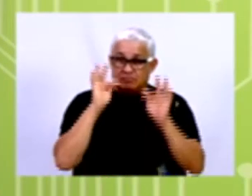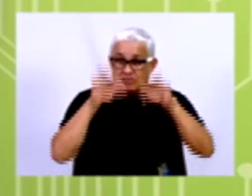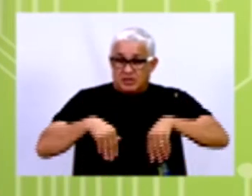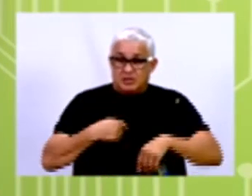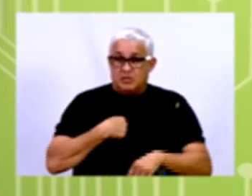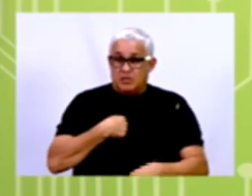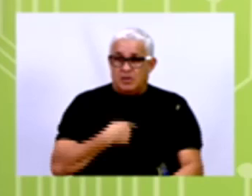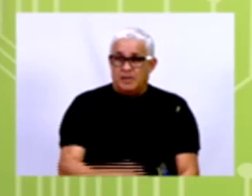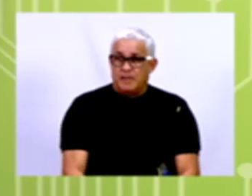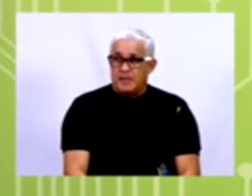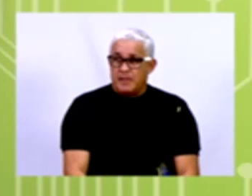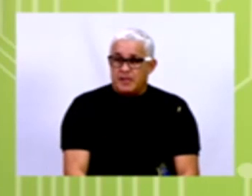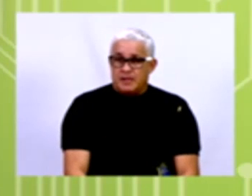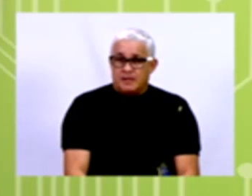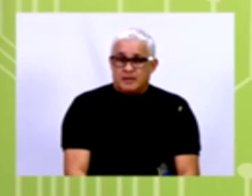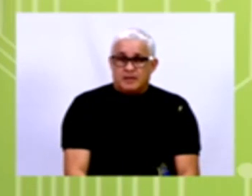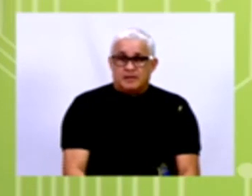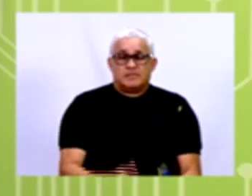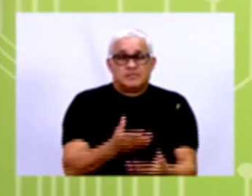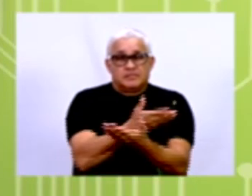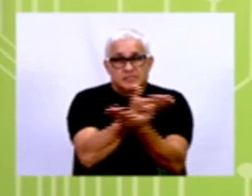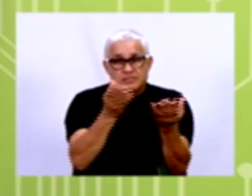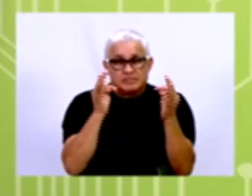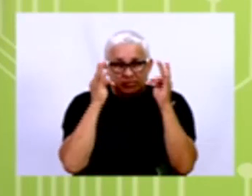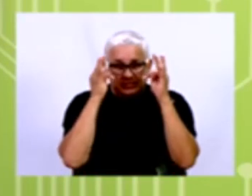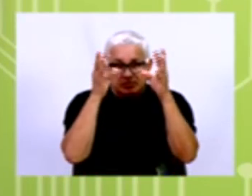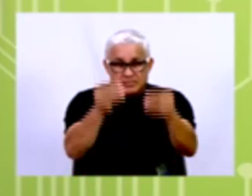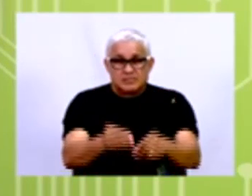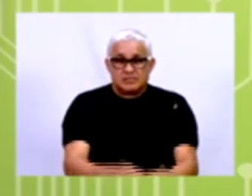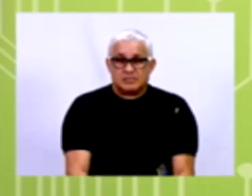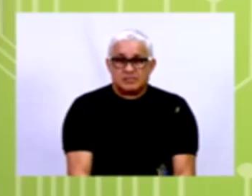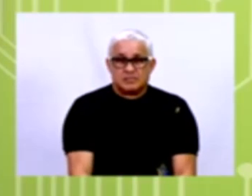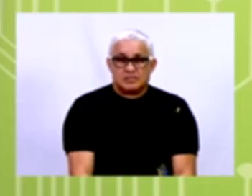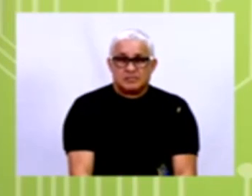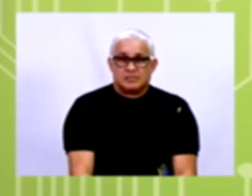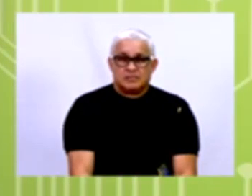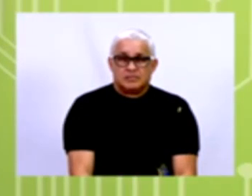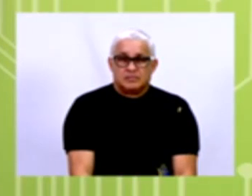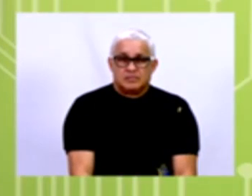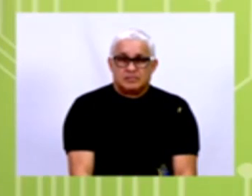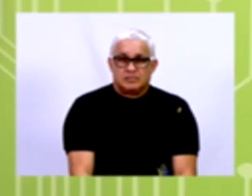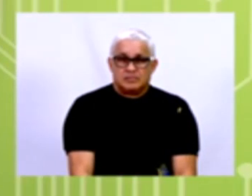então, desejando a todos vocês um grande